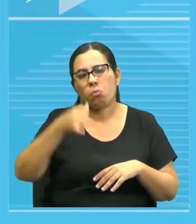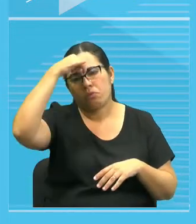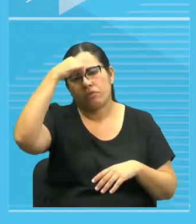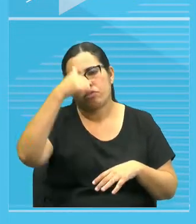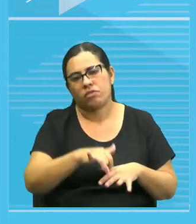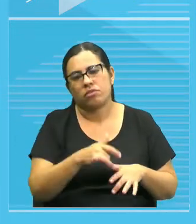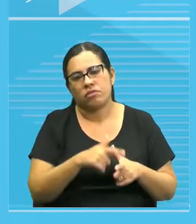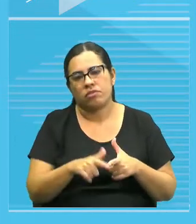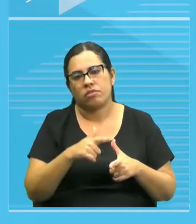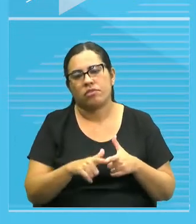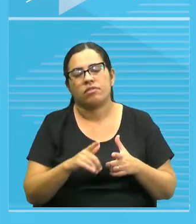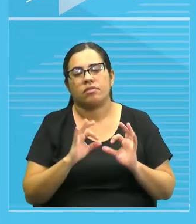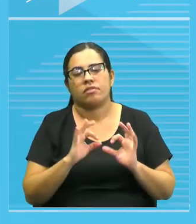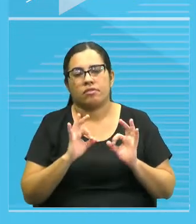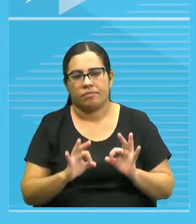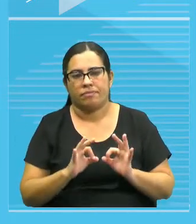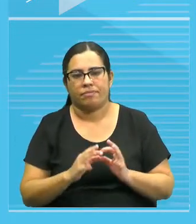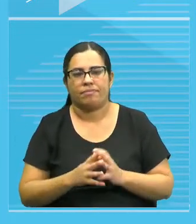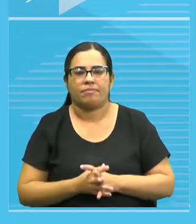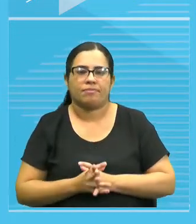evitado.